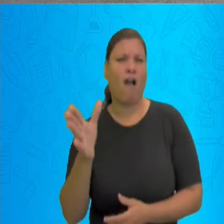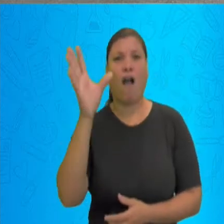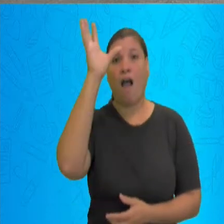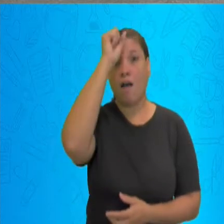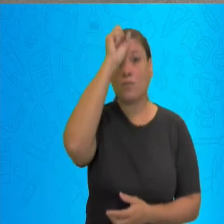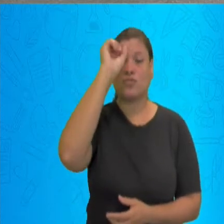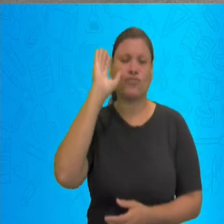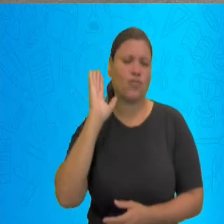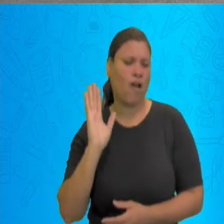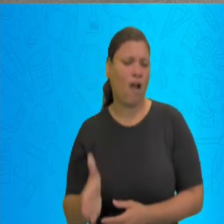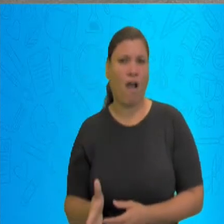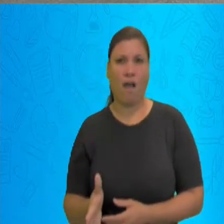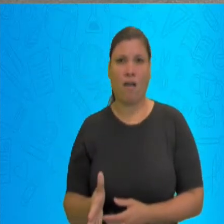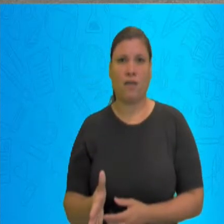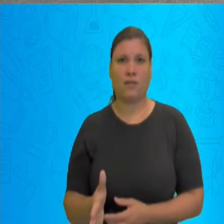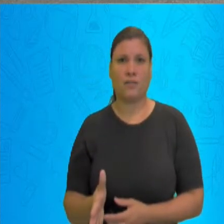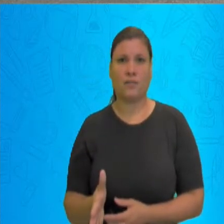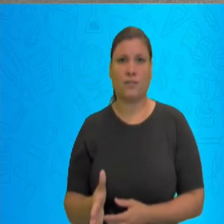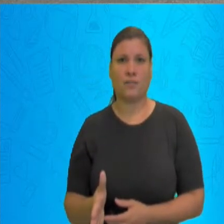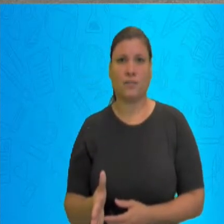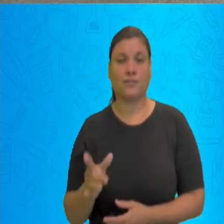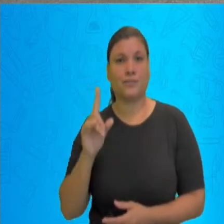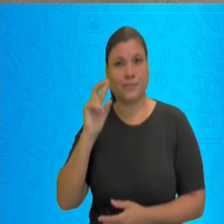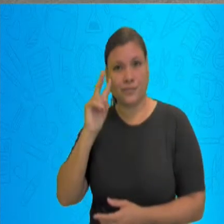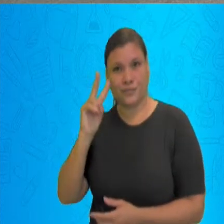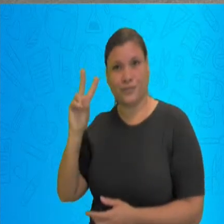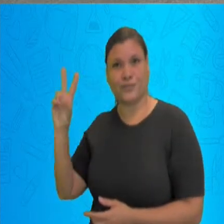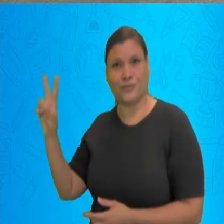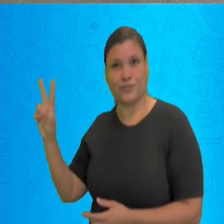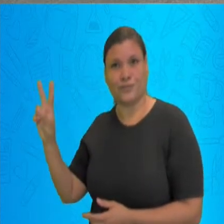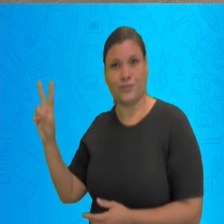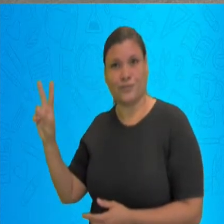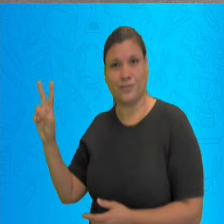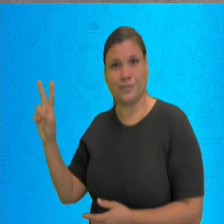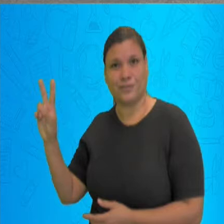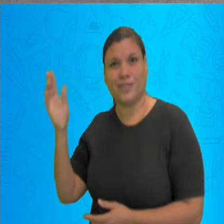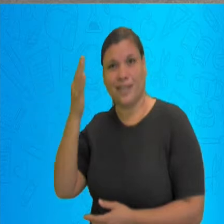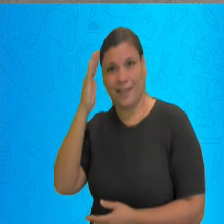já tinha reservado a passagem quando ele desistiu.